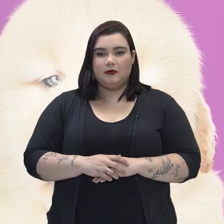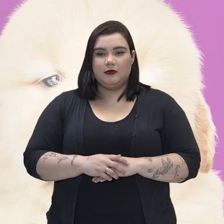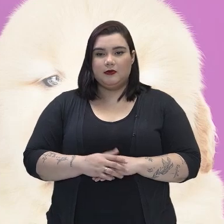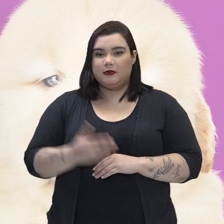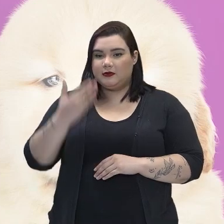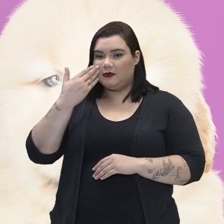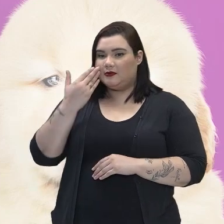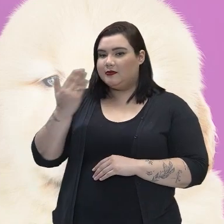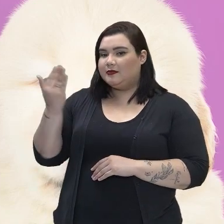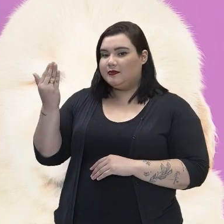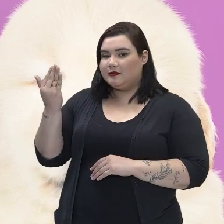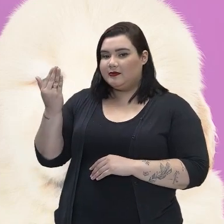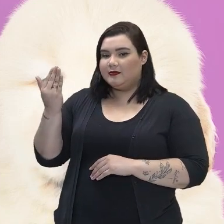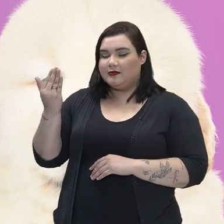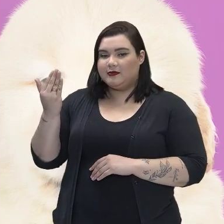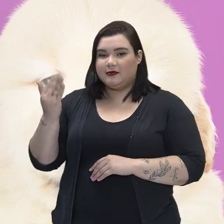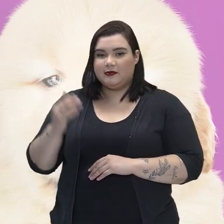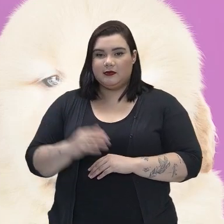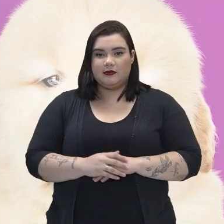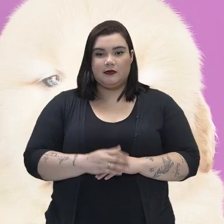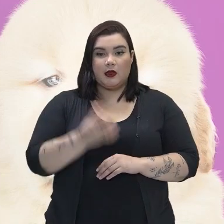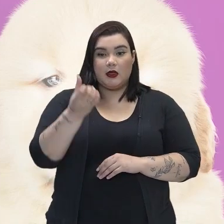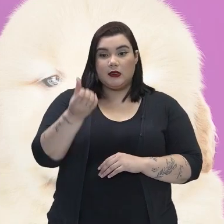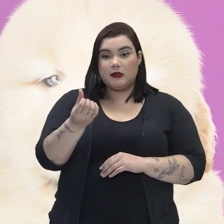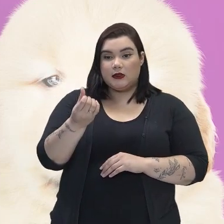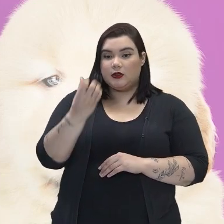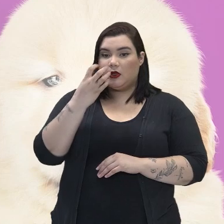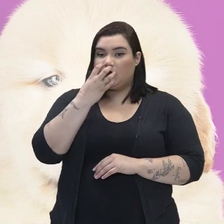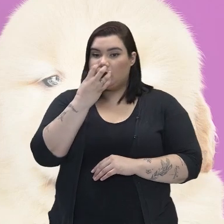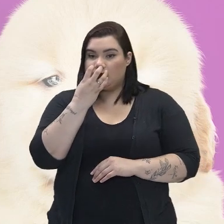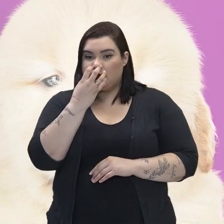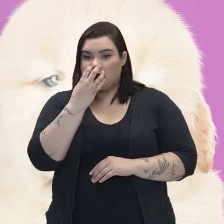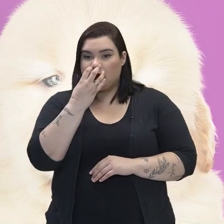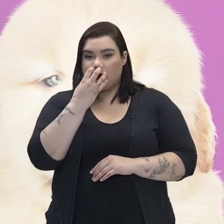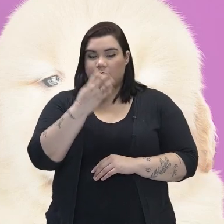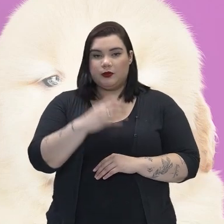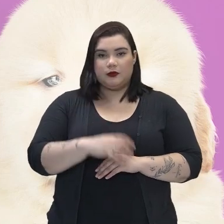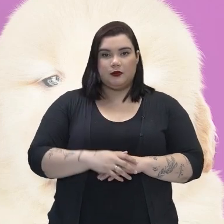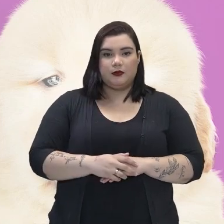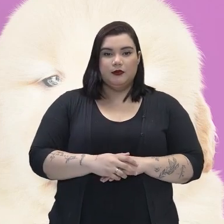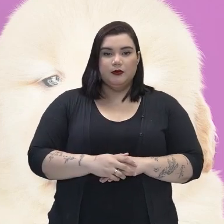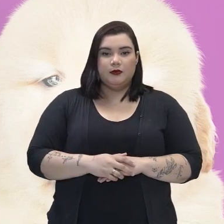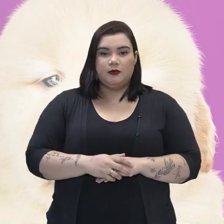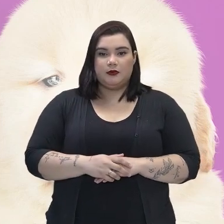Six dogs. Seis cachorros.